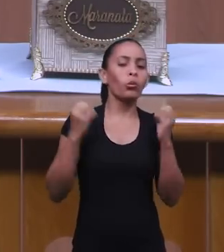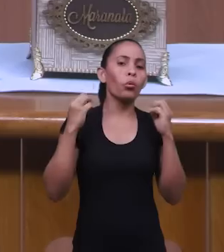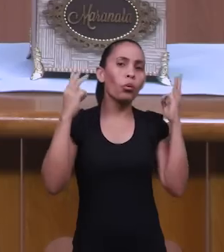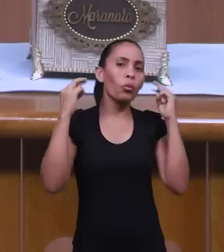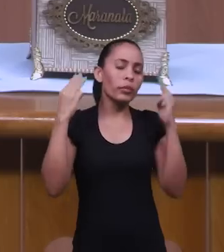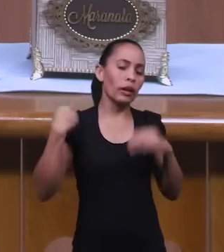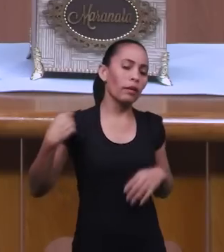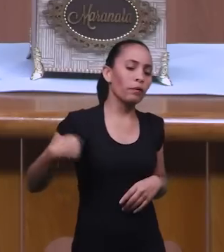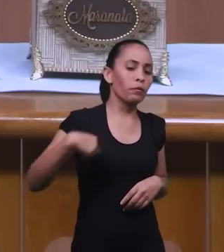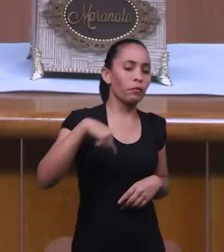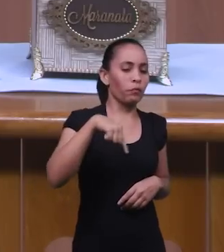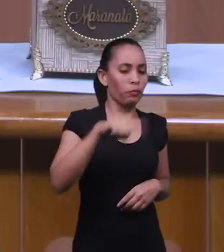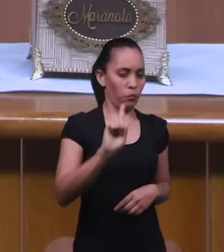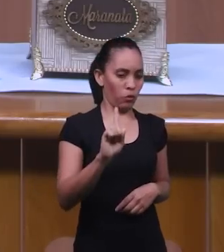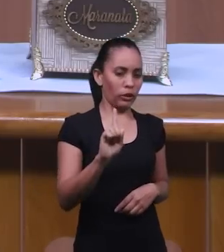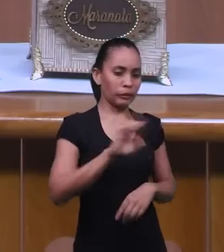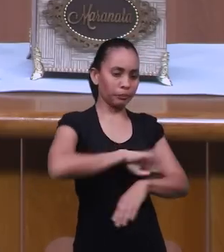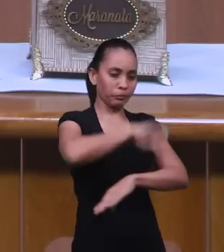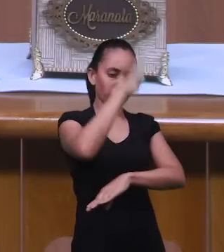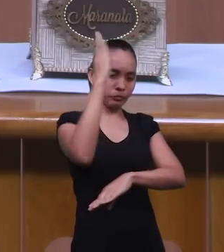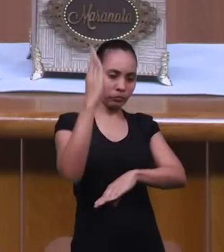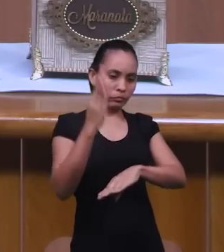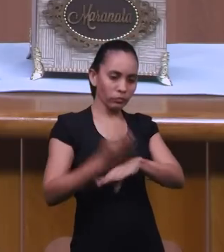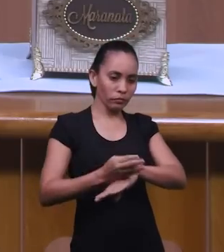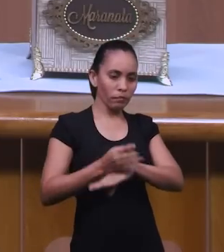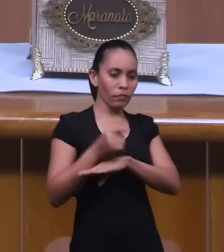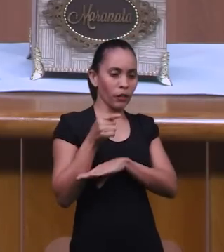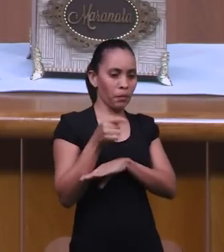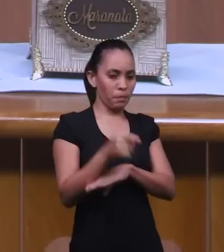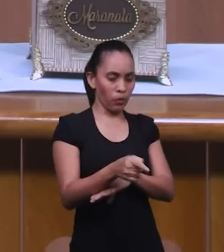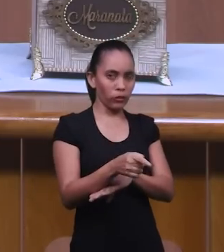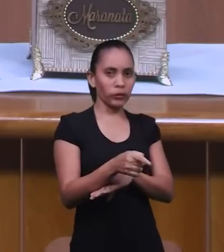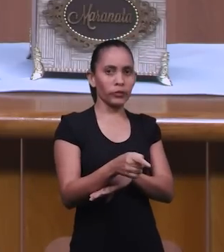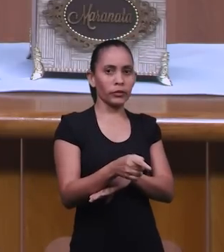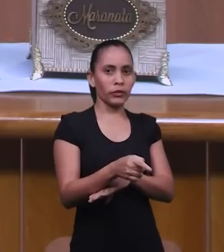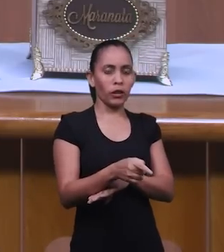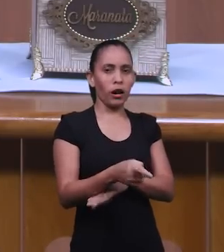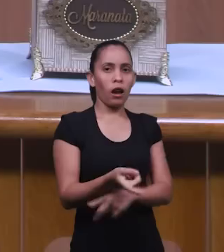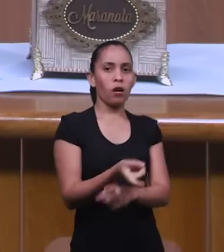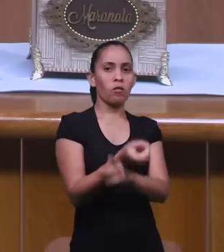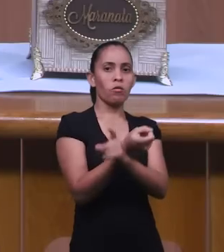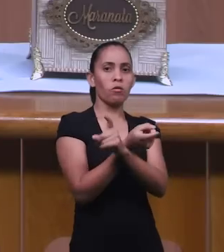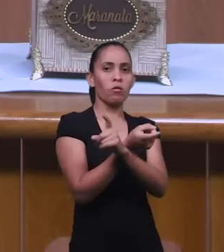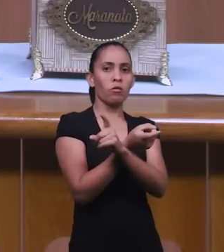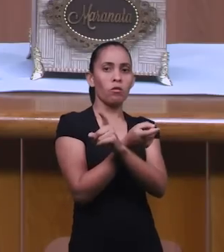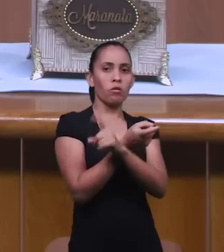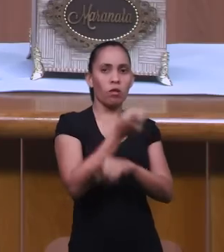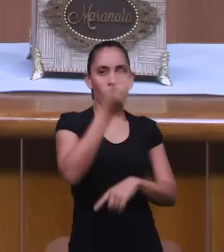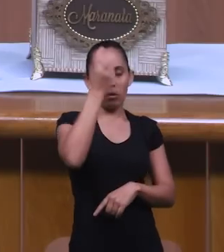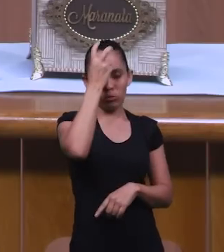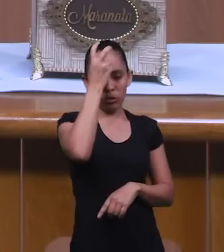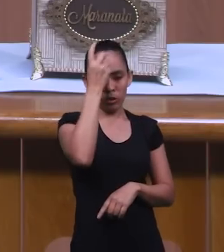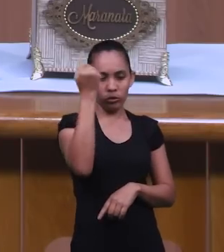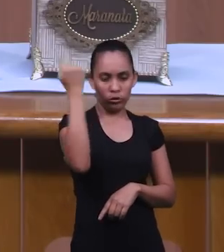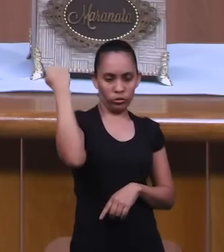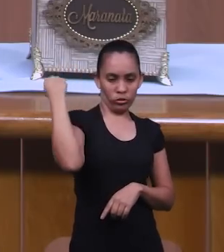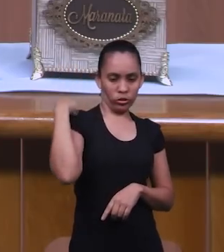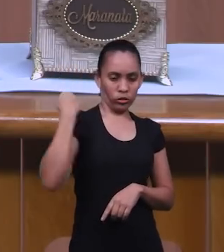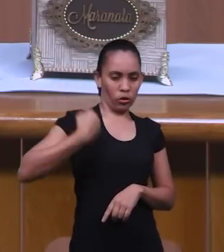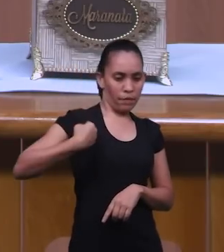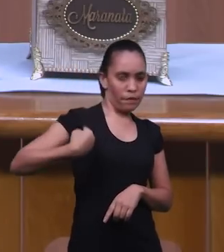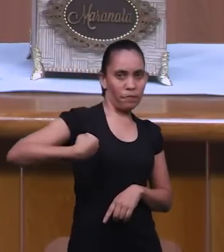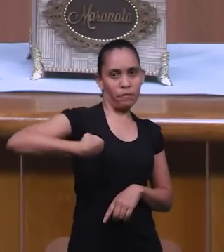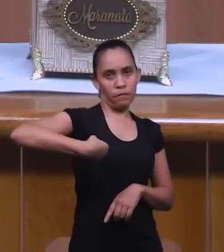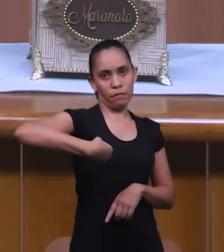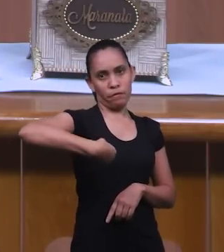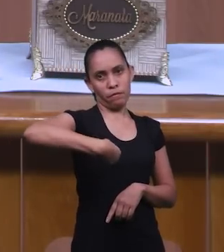foi ao Monte Sinai, eles saíram do Egito e paralisaram no Monte Sinai